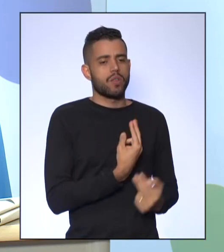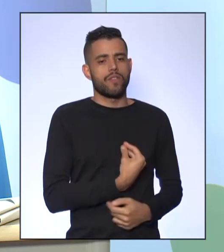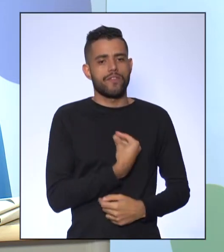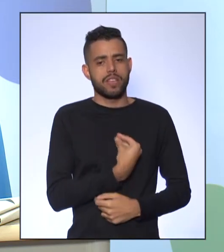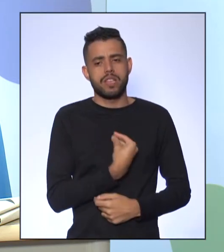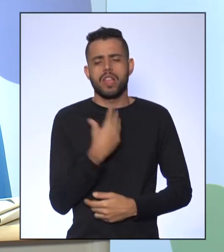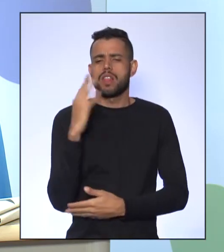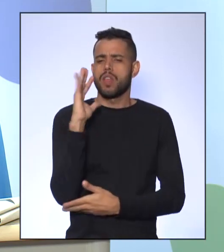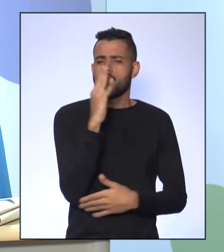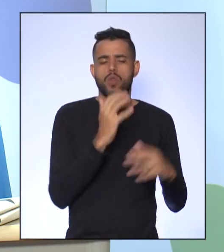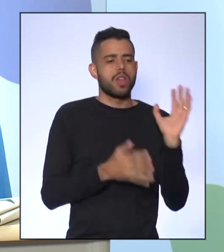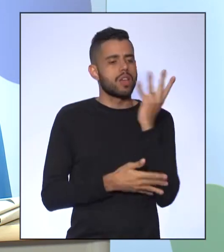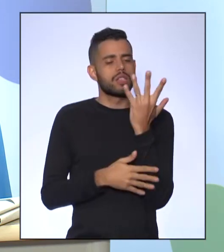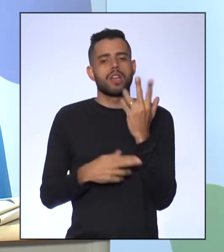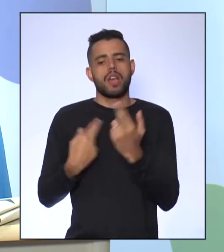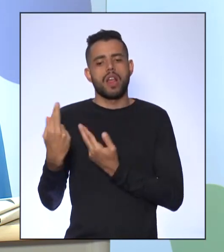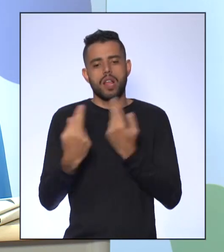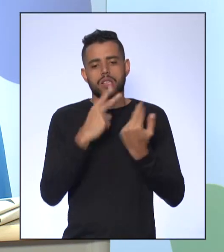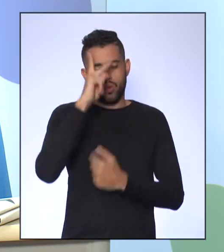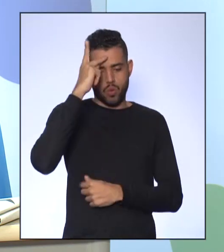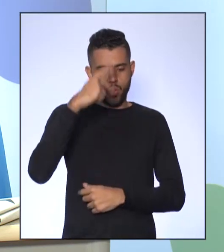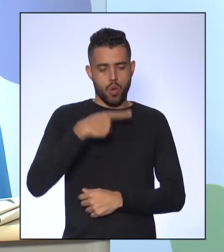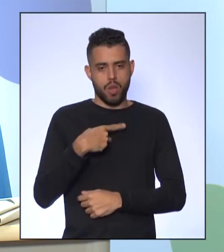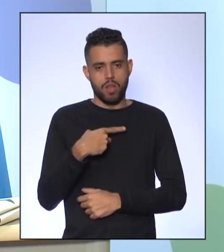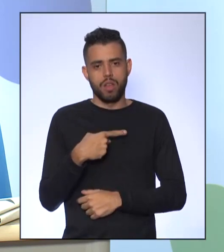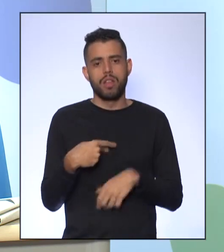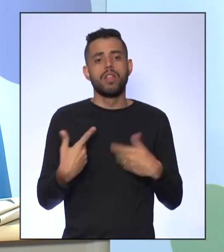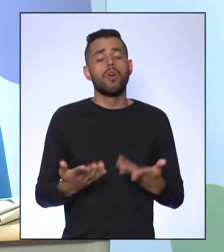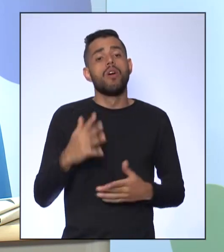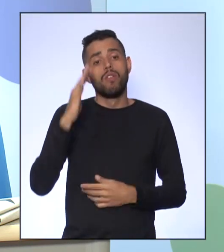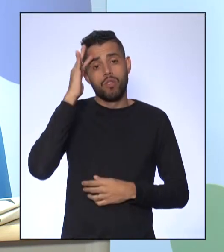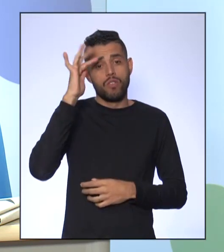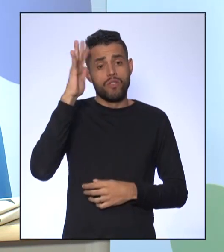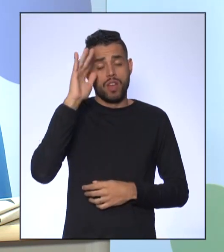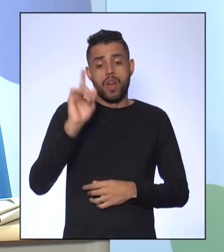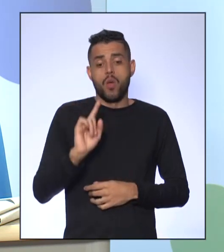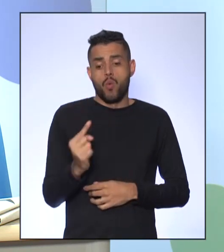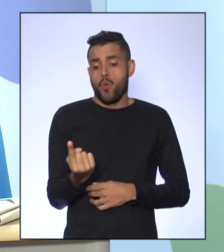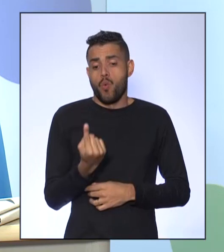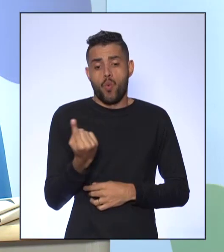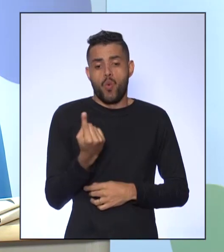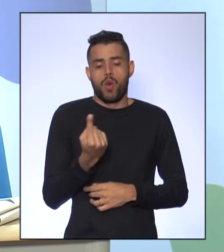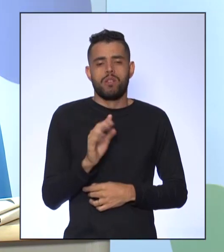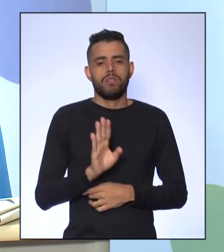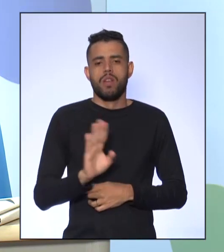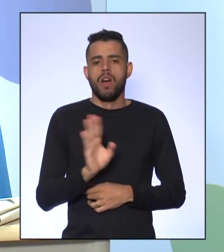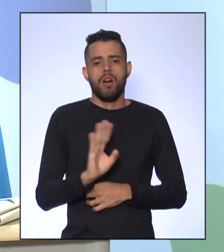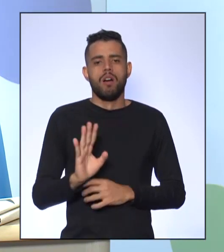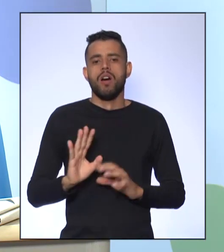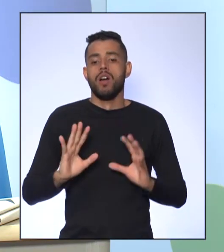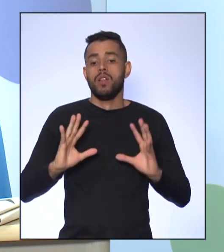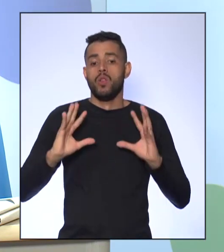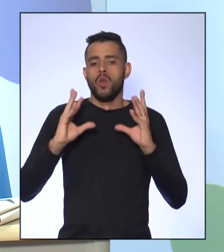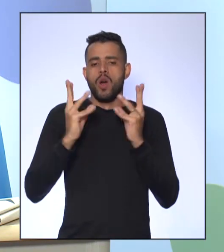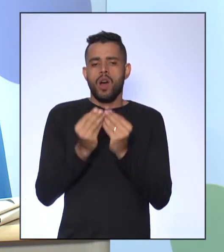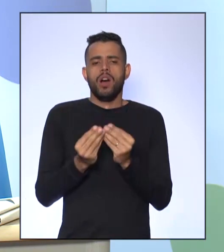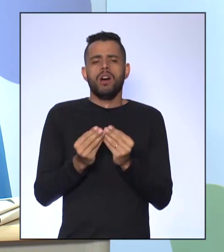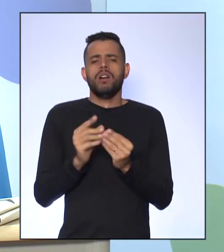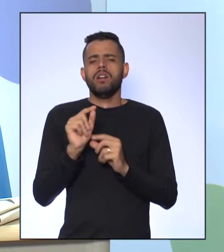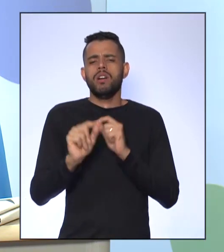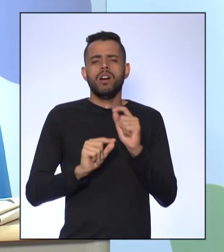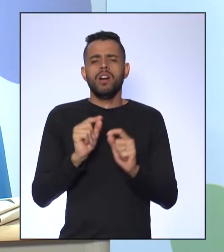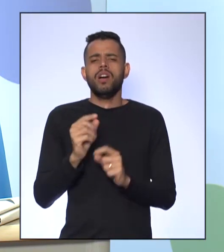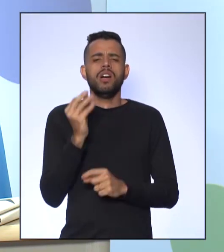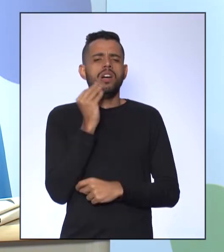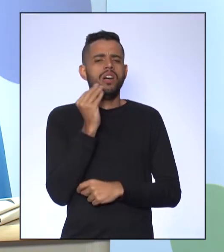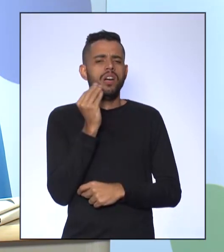relação conosco mesmo. Então, a filosofia ela não vai ter um objeto único, mas de todos os objetos, ela vai buscar o quê?